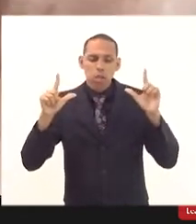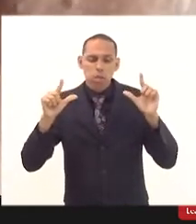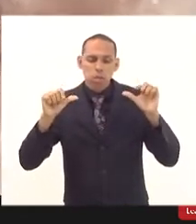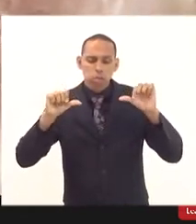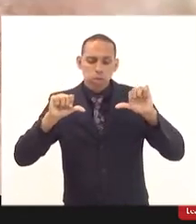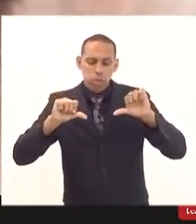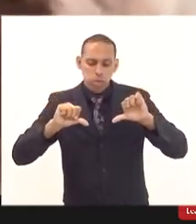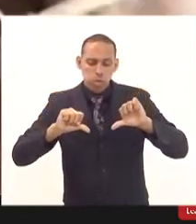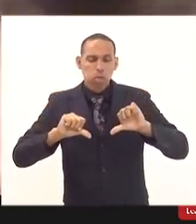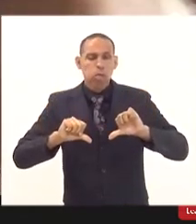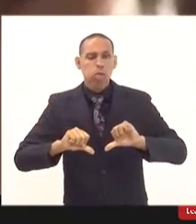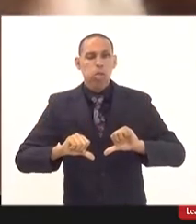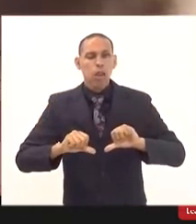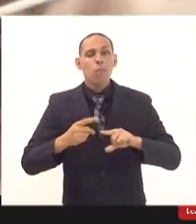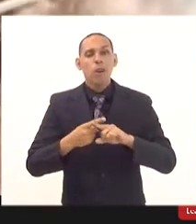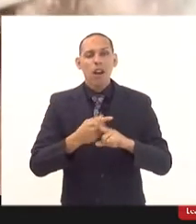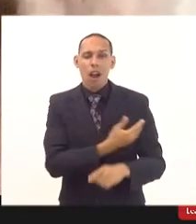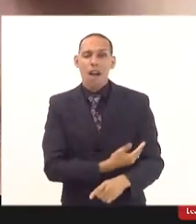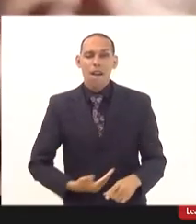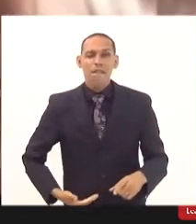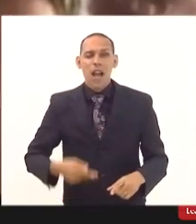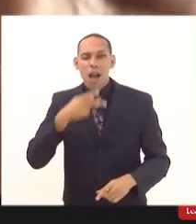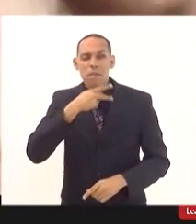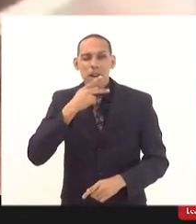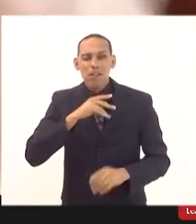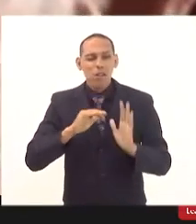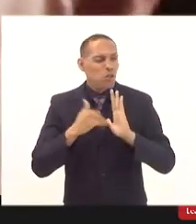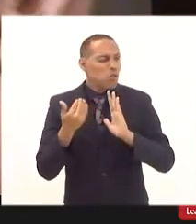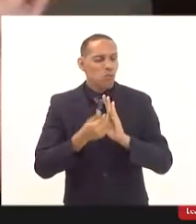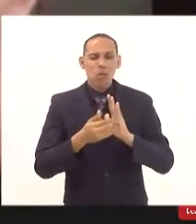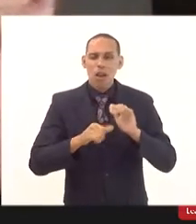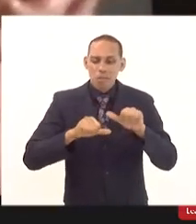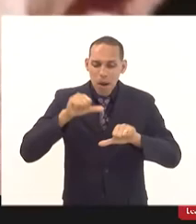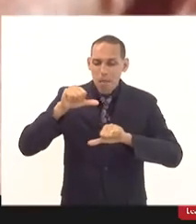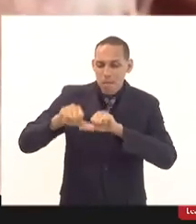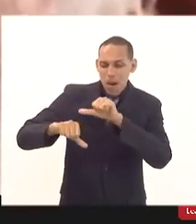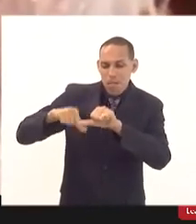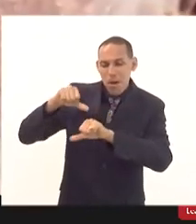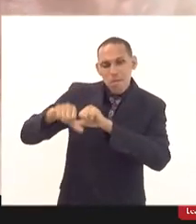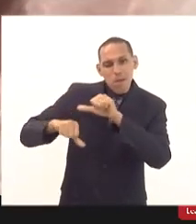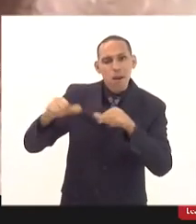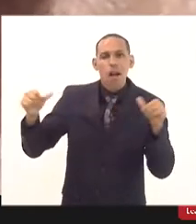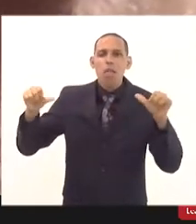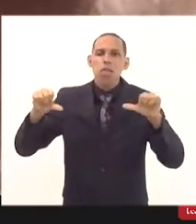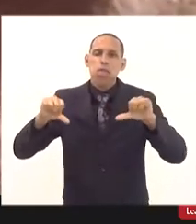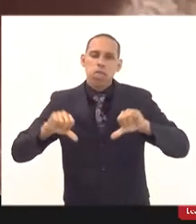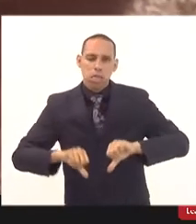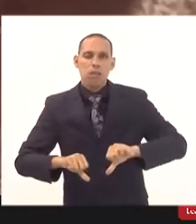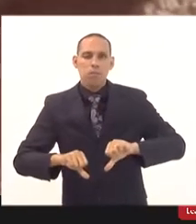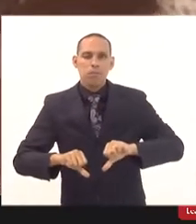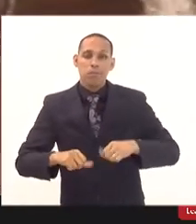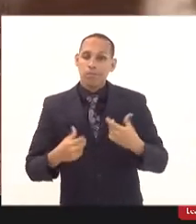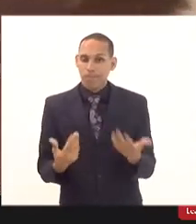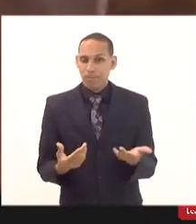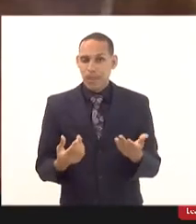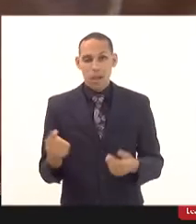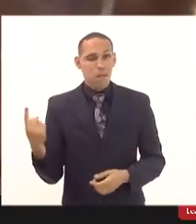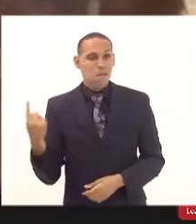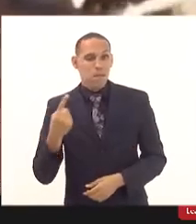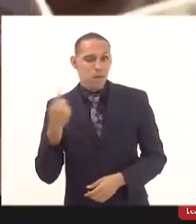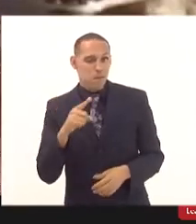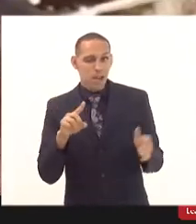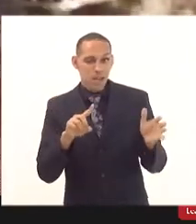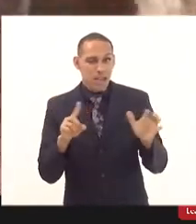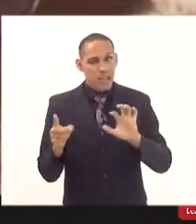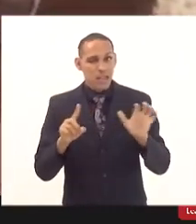ao longo de todos os governos de todos os partidos e colorações políticas prolongamento da primeira em cima estação de rádio